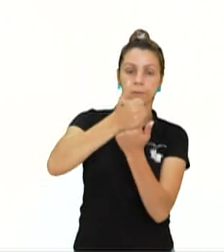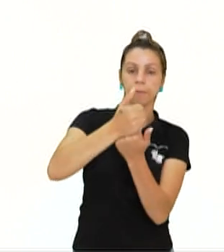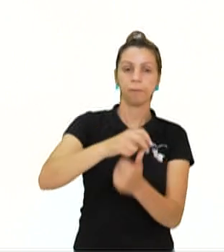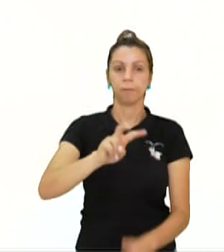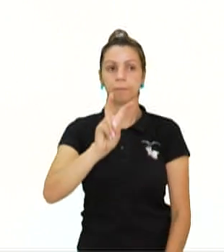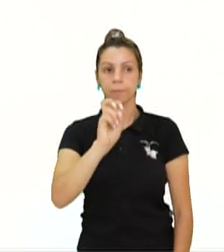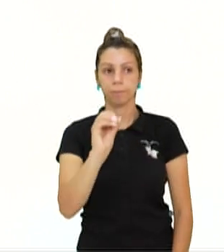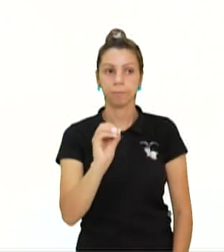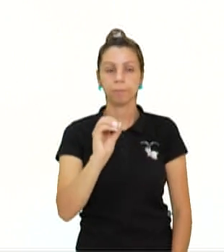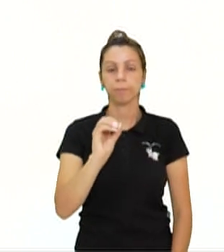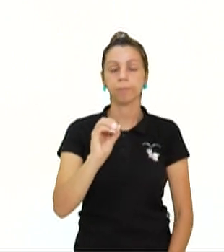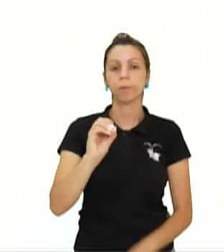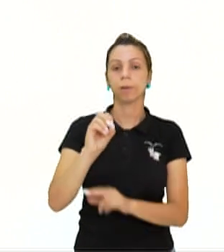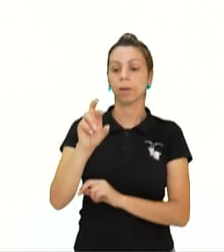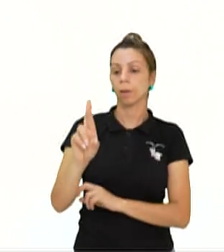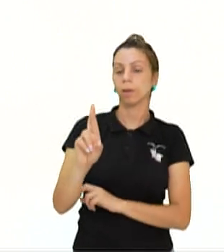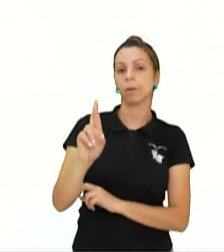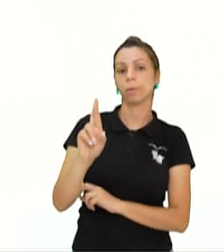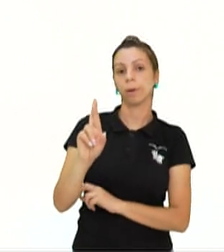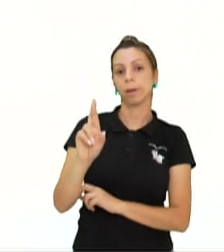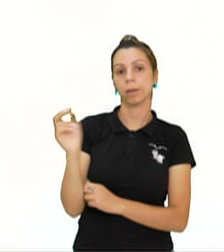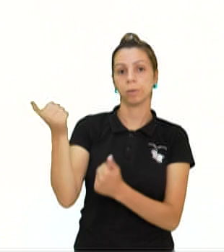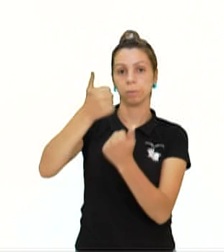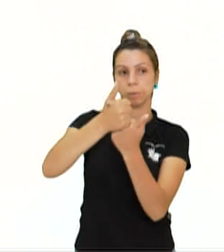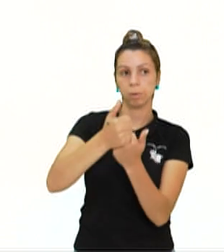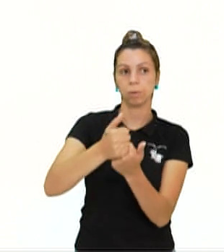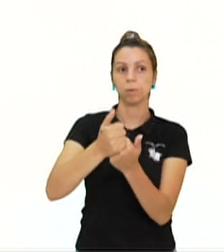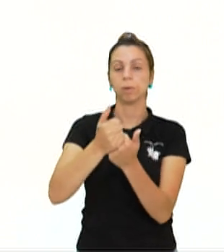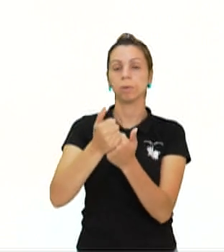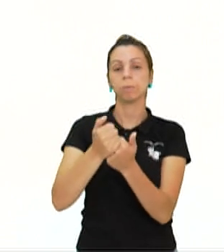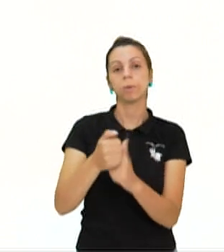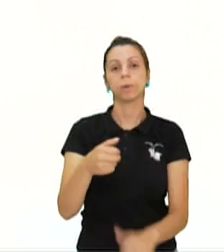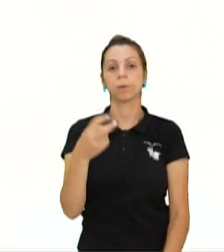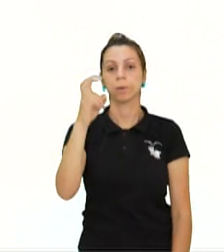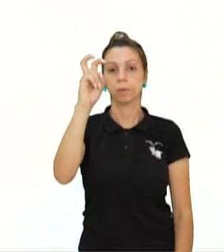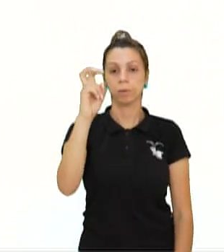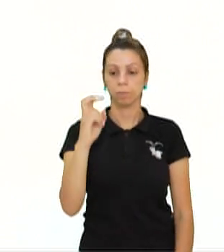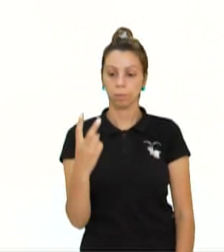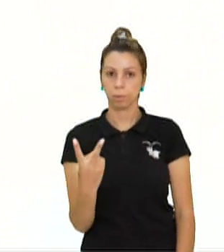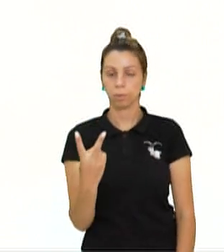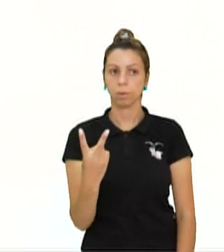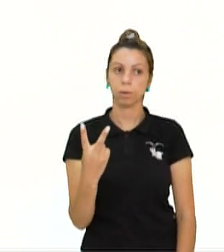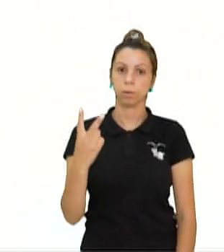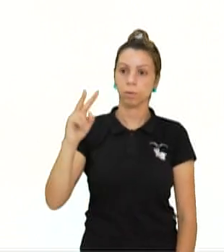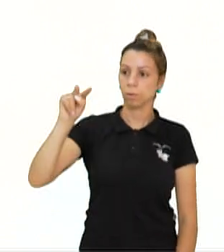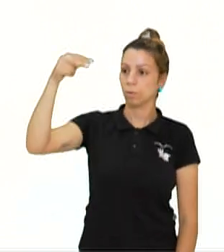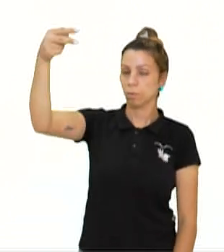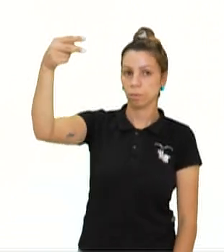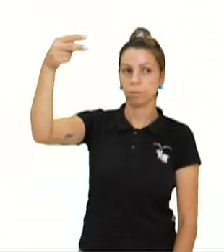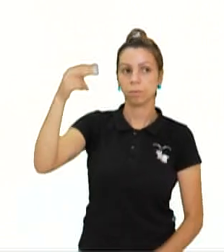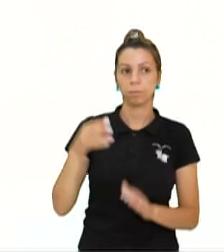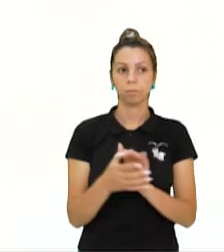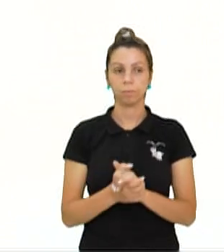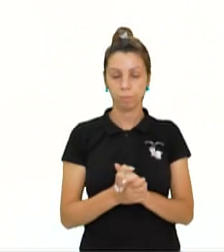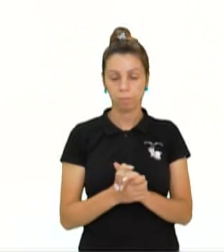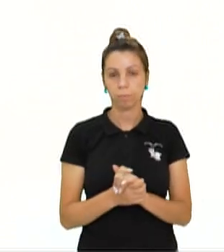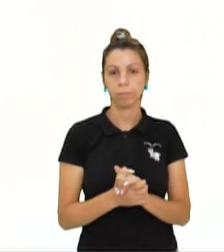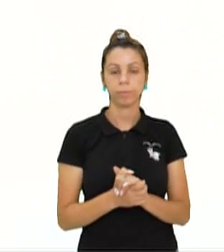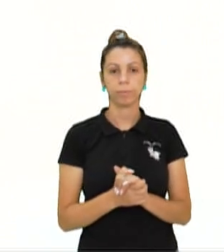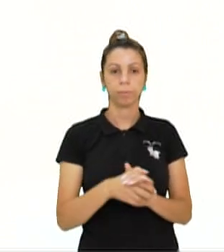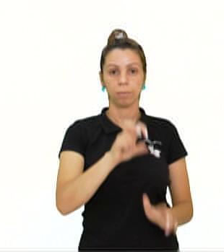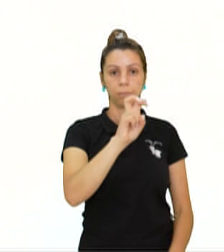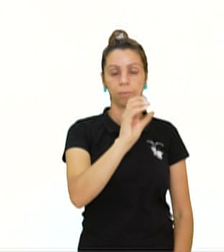substitua o R por 5 sobre 2. Né? Aqui eu resolvo essa potência, né, inicialmente, então mantenho 50 igual a π